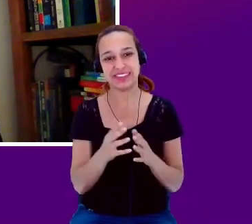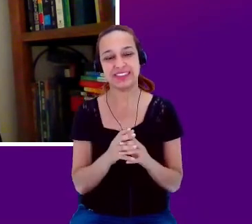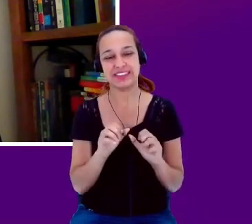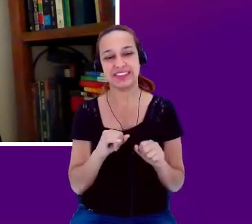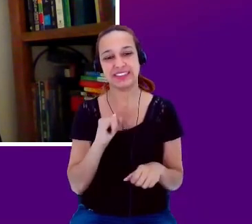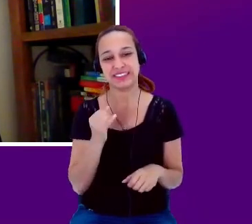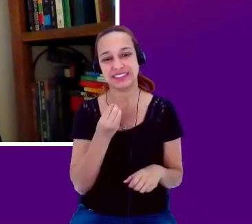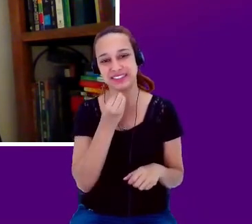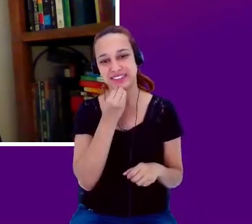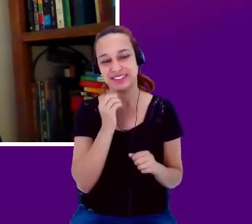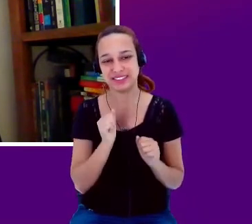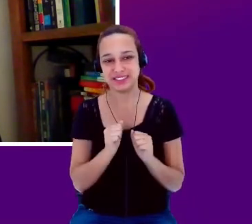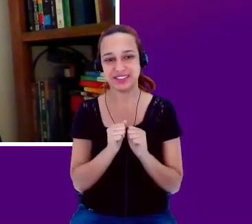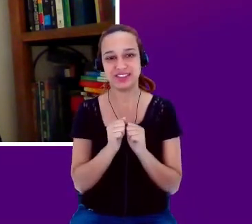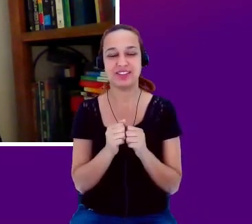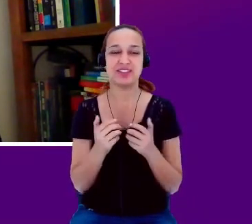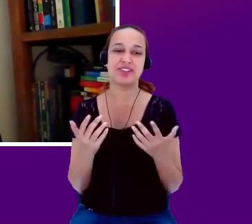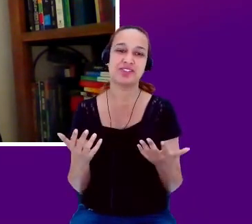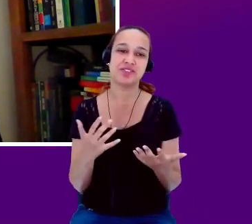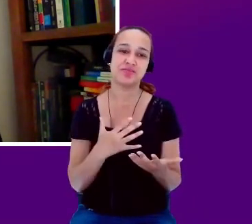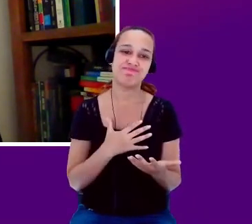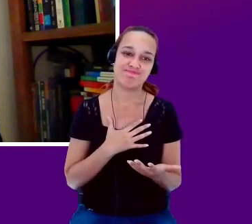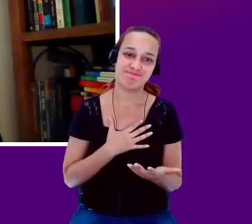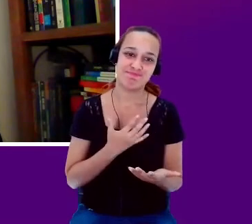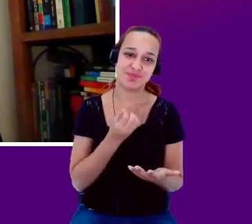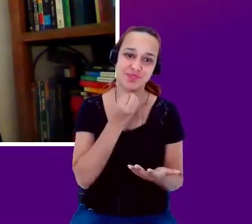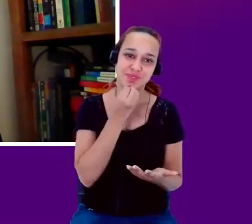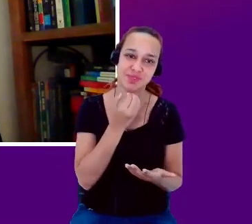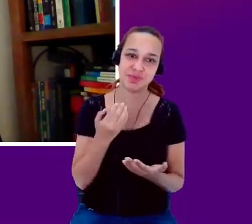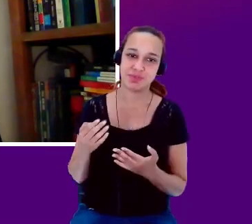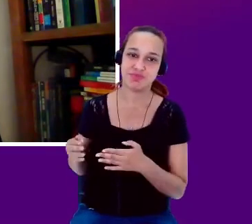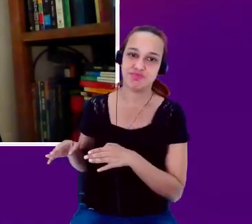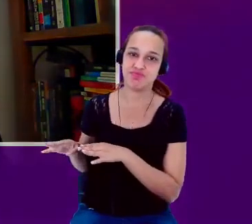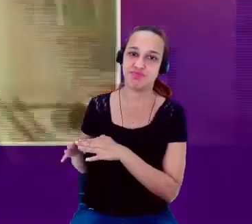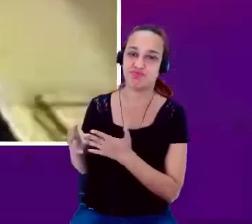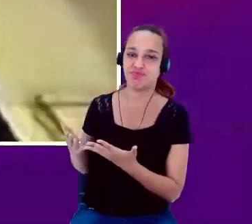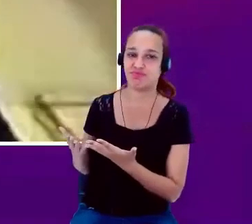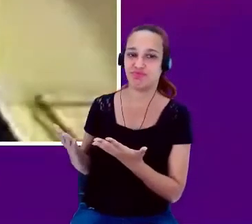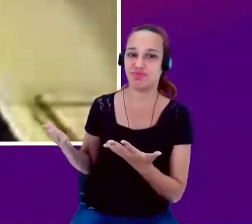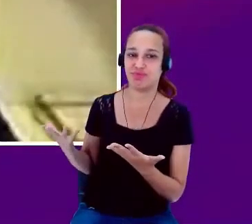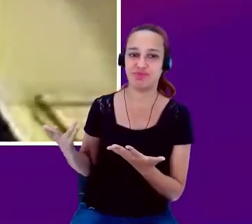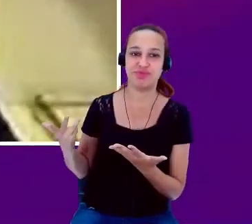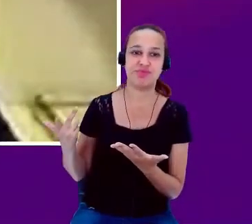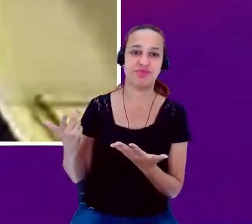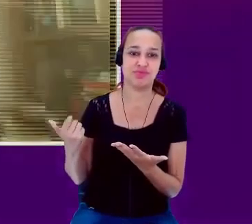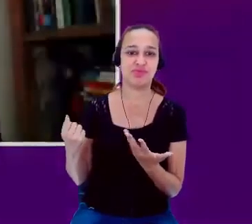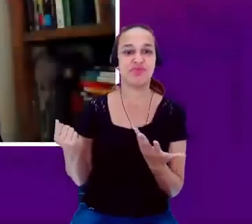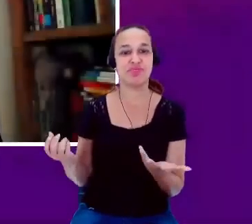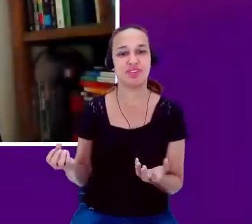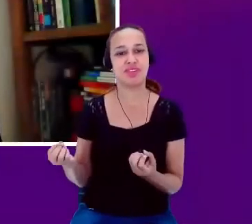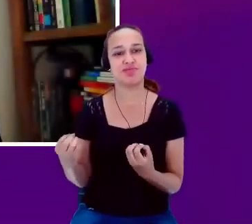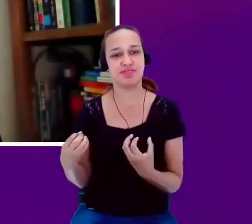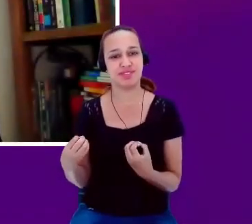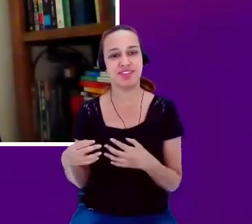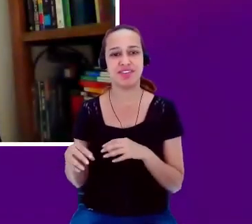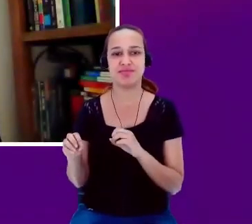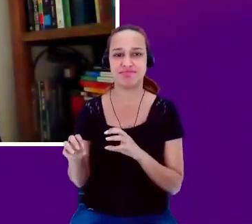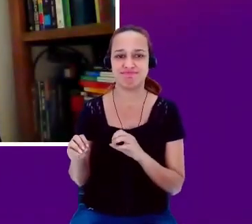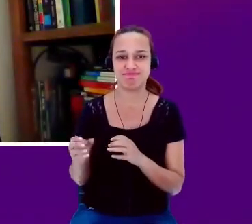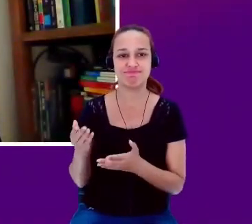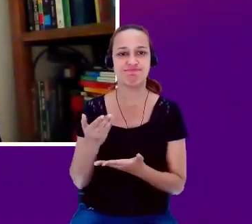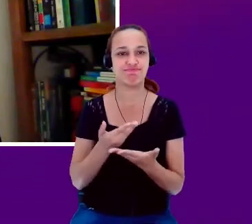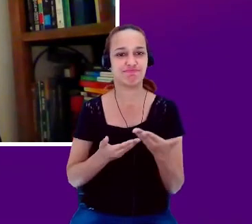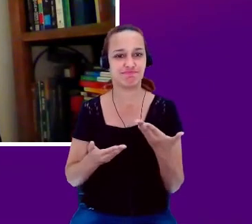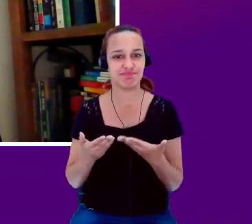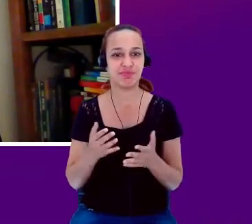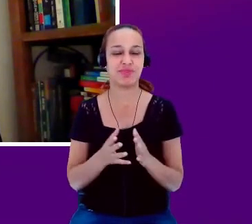enorme, muito grande participar desse painel ao lado do ministro Pedro, sempre muito generoso, gentil, também do superintendente Vinícius, certa de que teremos